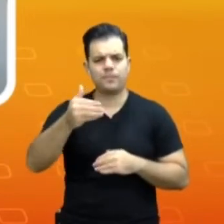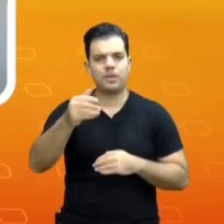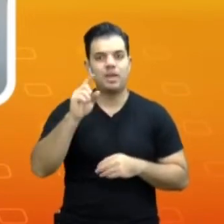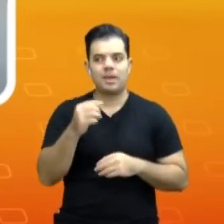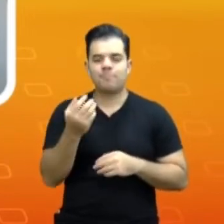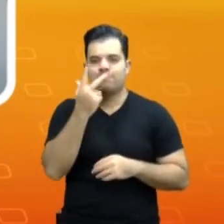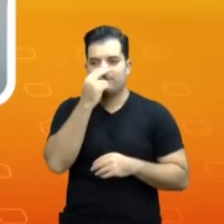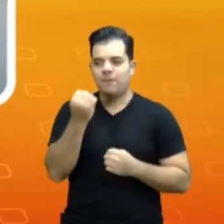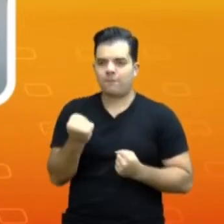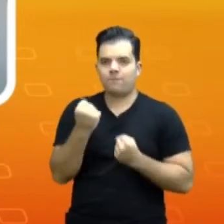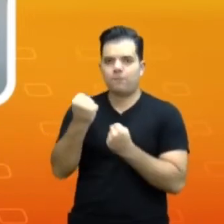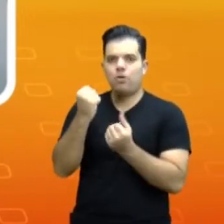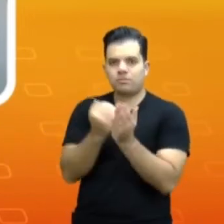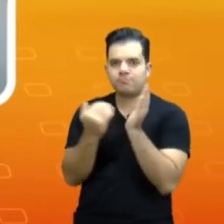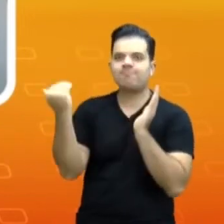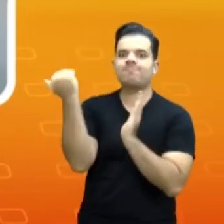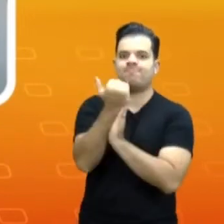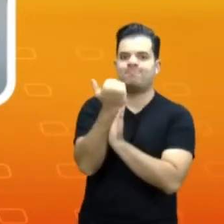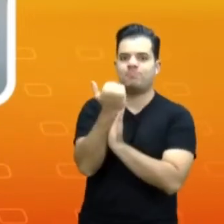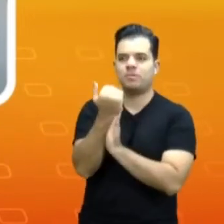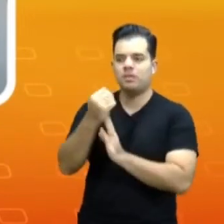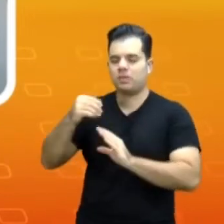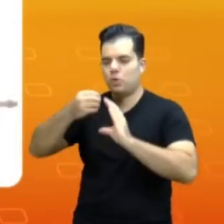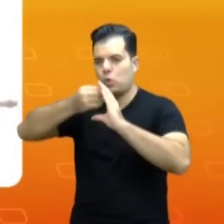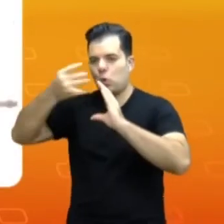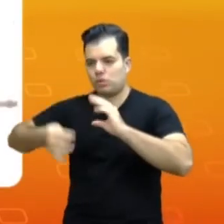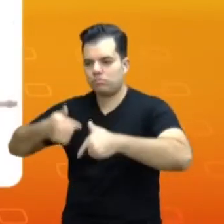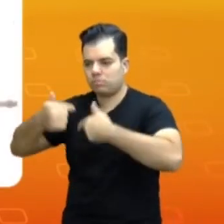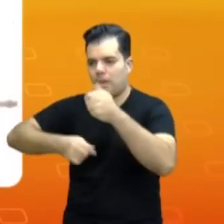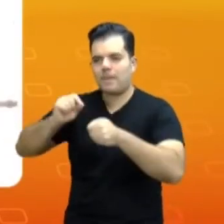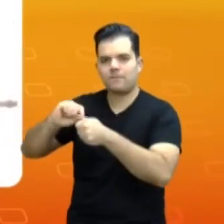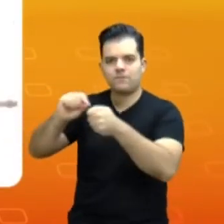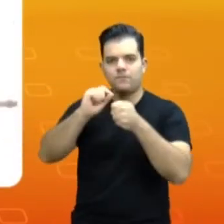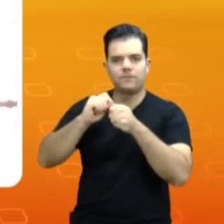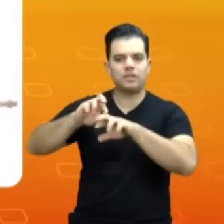realmente intensificar o processo de produção de conteúdo.